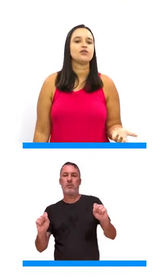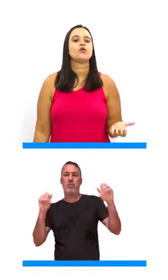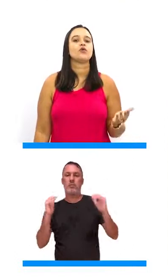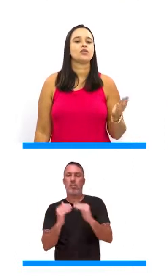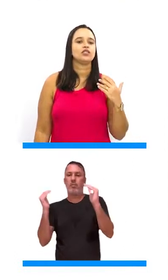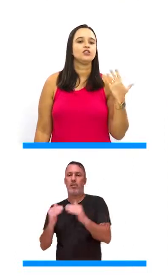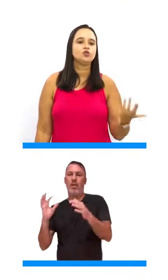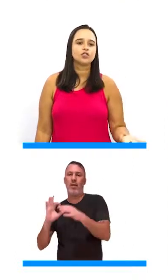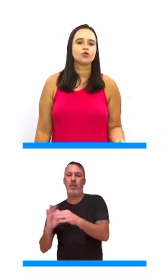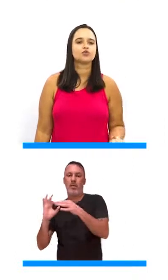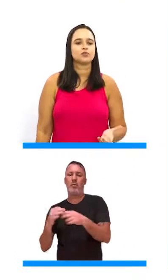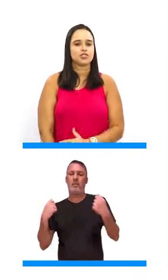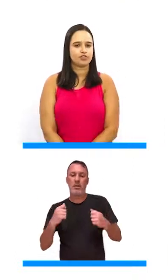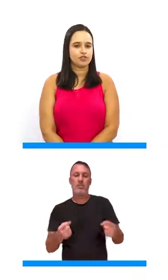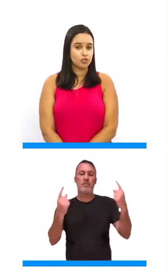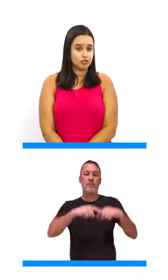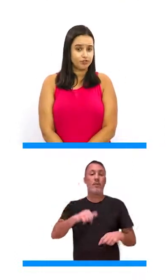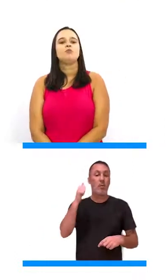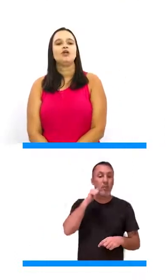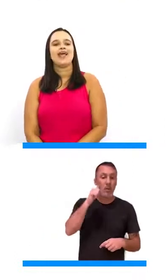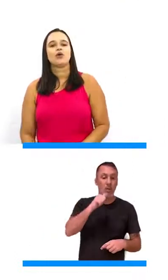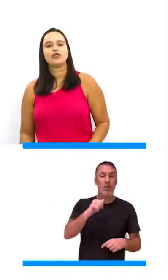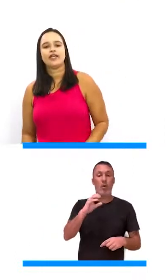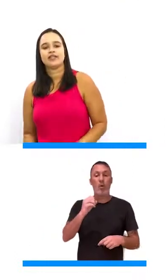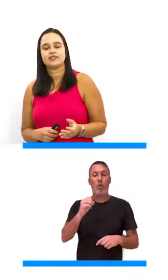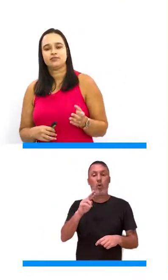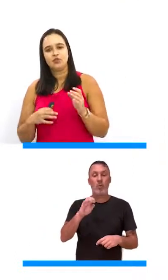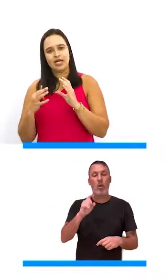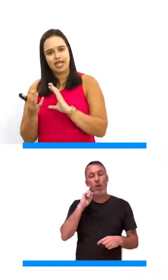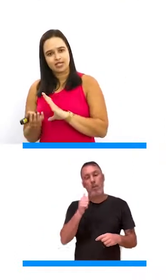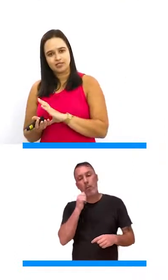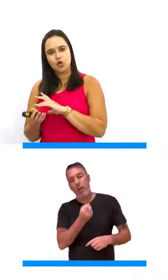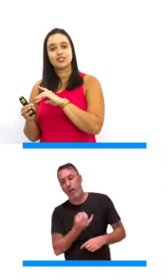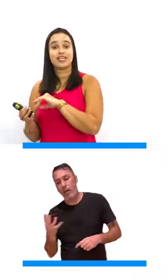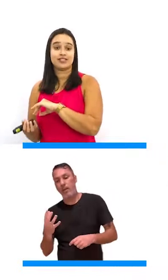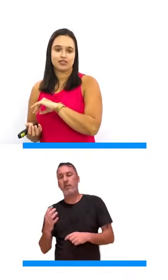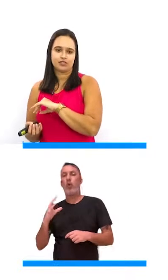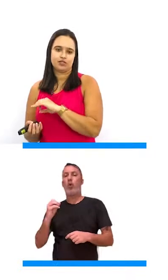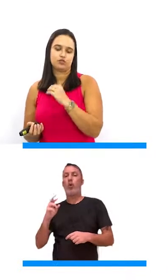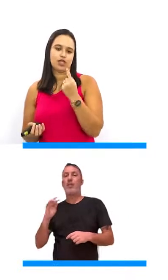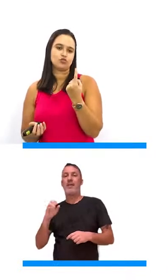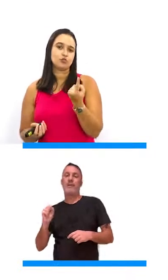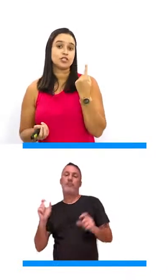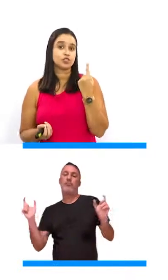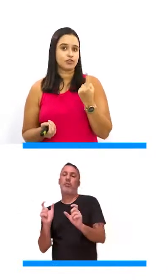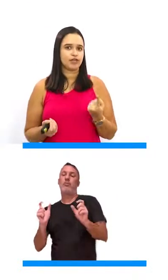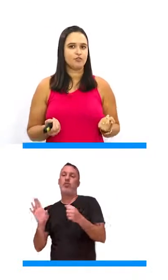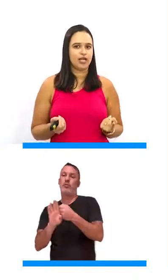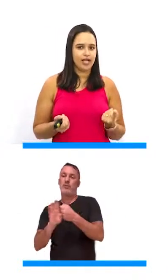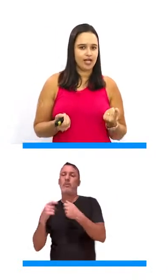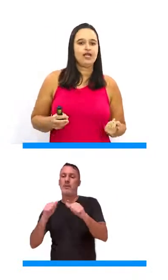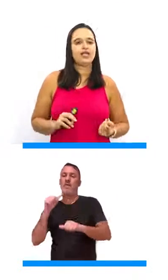né? Concordando em número com o substantivo que modifica. Mulher cortês. Mulheres corteses. Eu tenho um substantivo